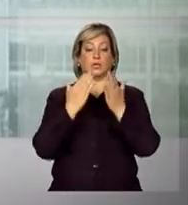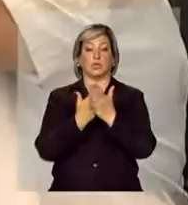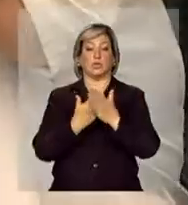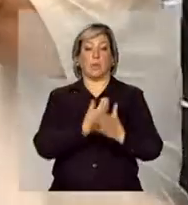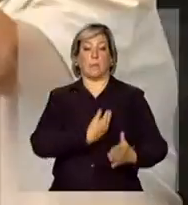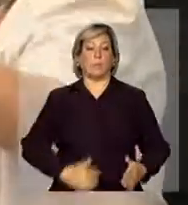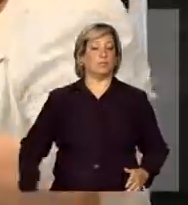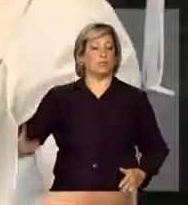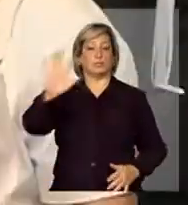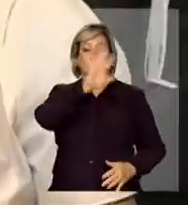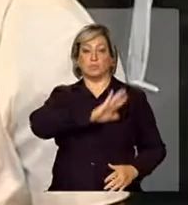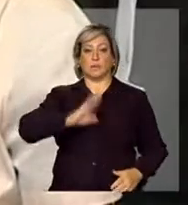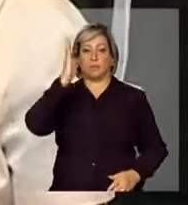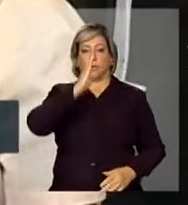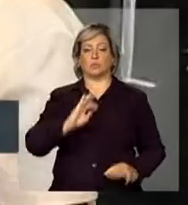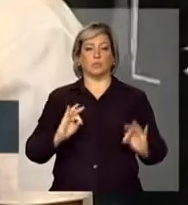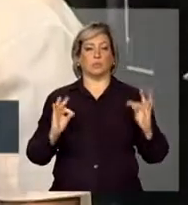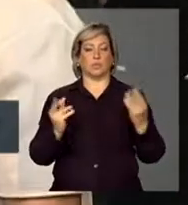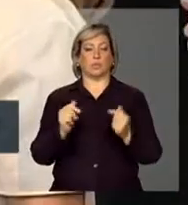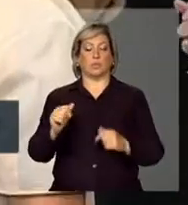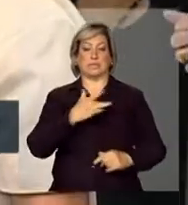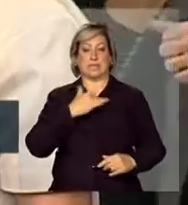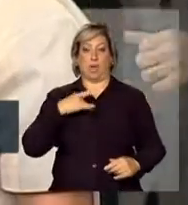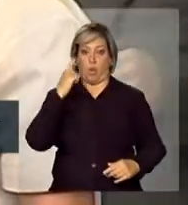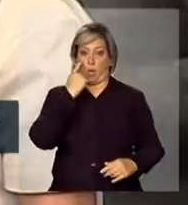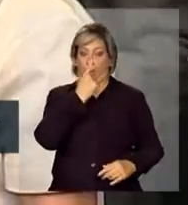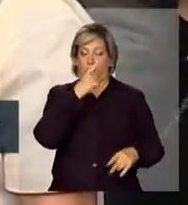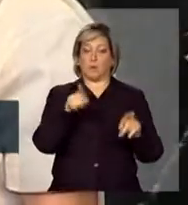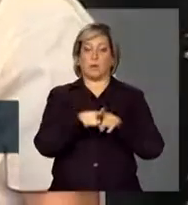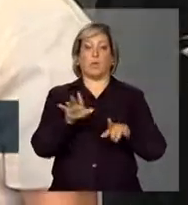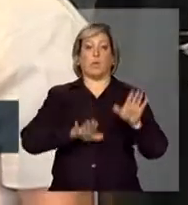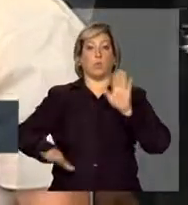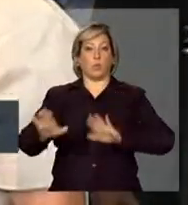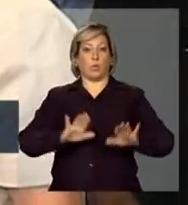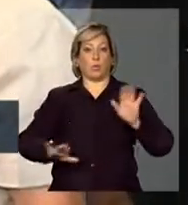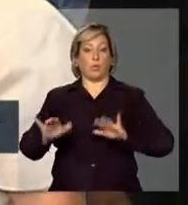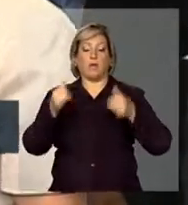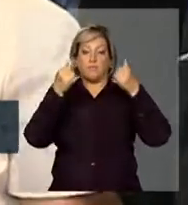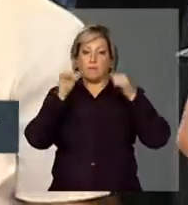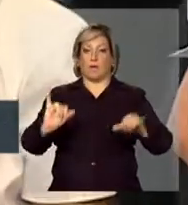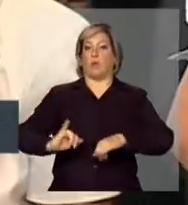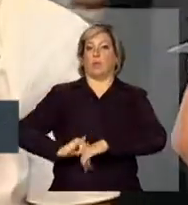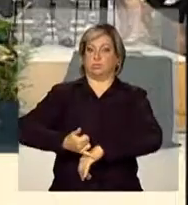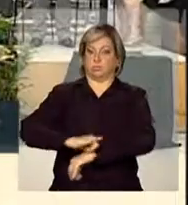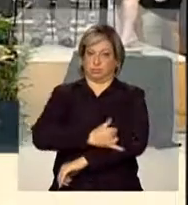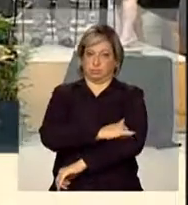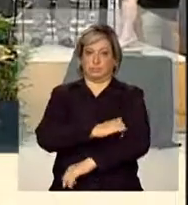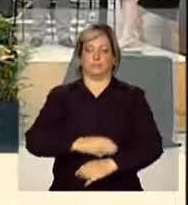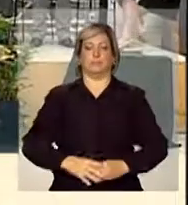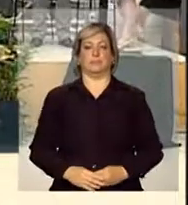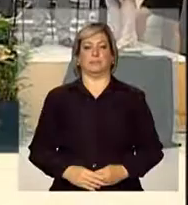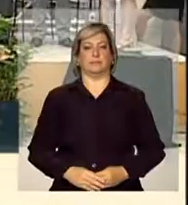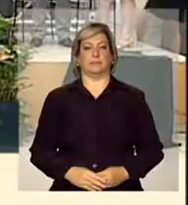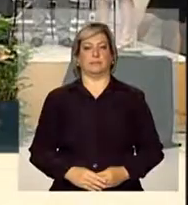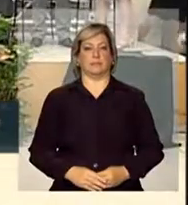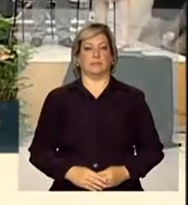os temas são saúde dos olhos e cuidado e combate à obesidade